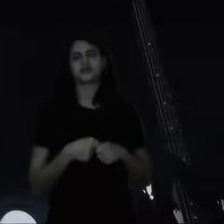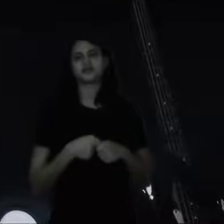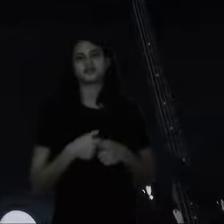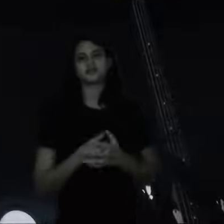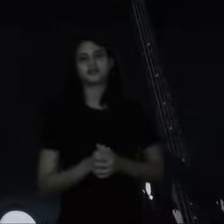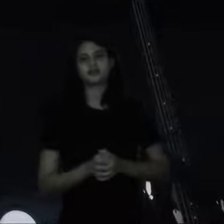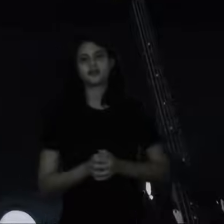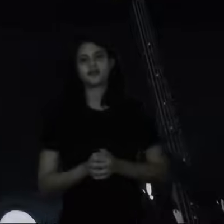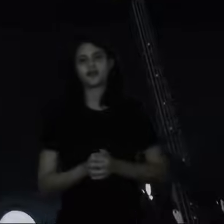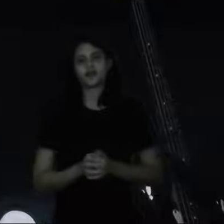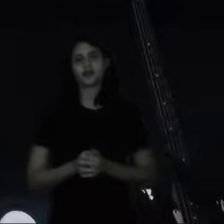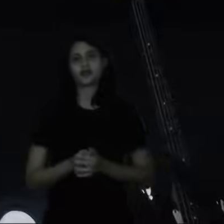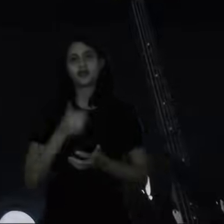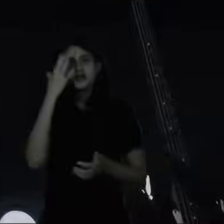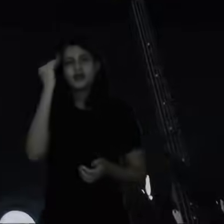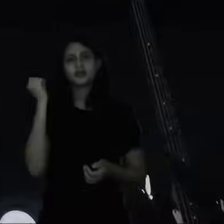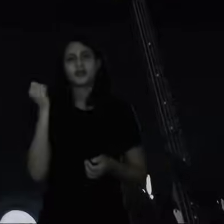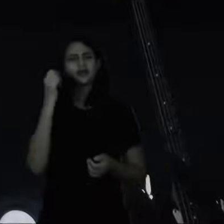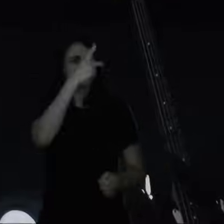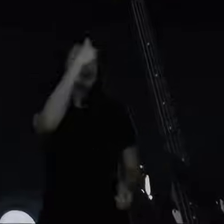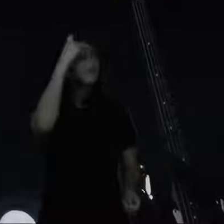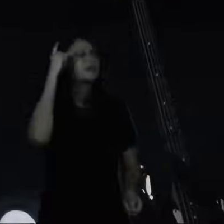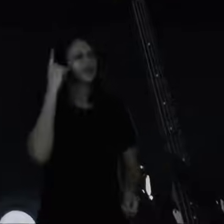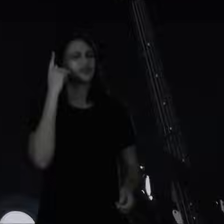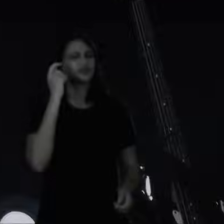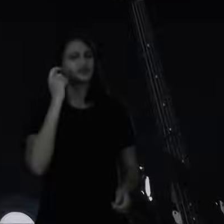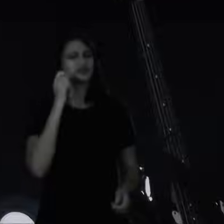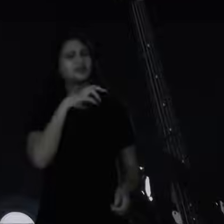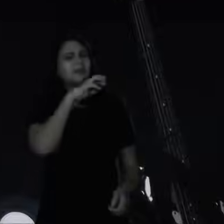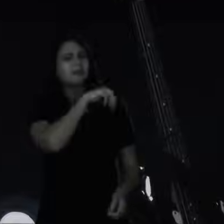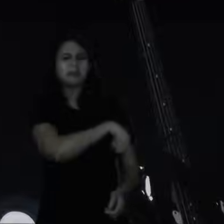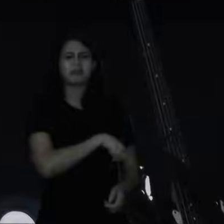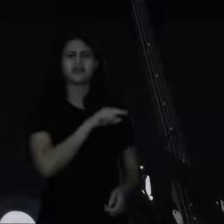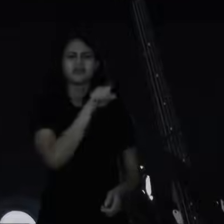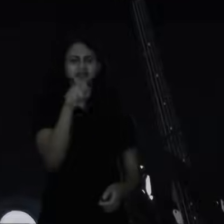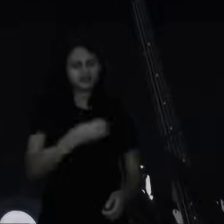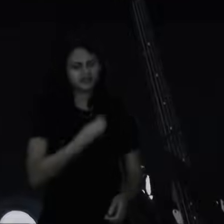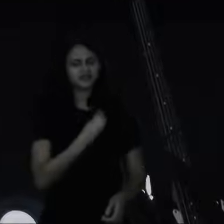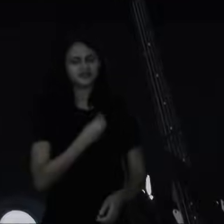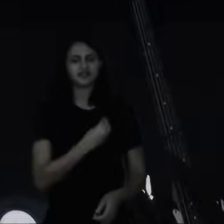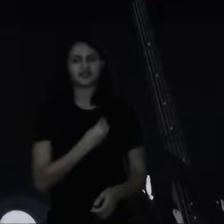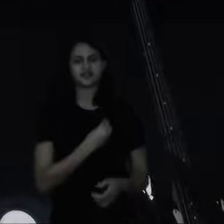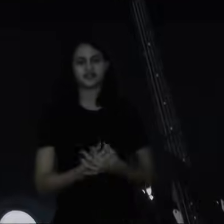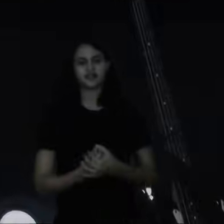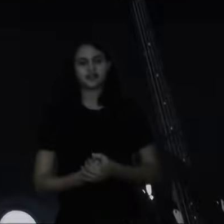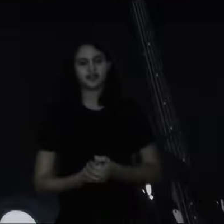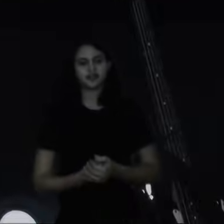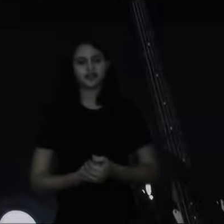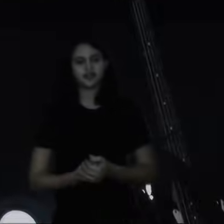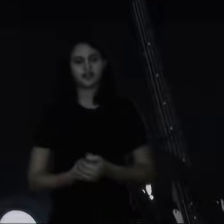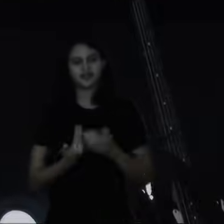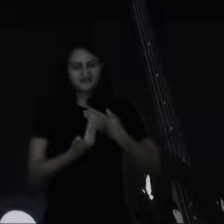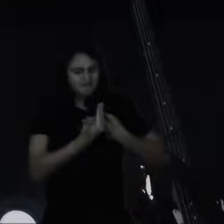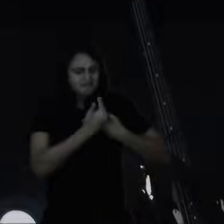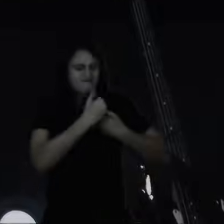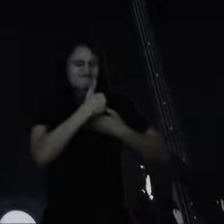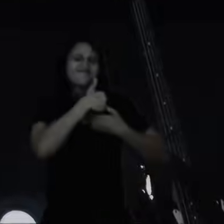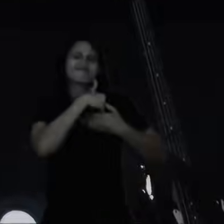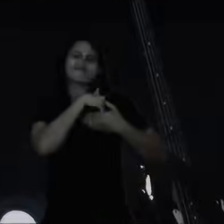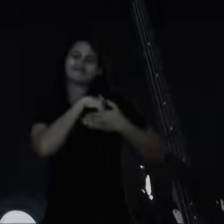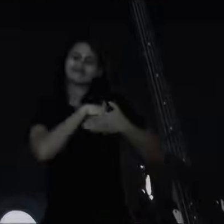Sabe quando alguém causa um mal contra a sua vida, e isso faz com que